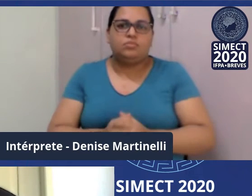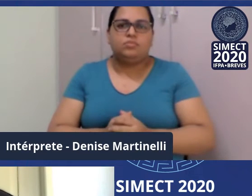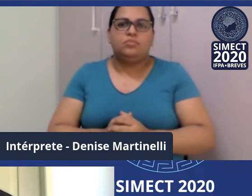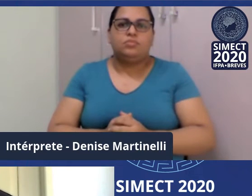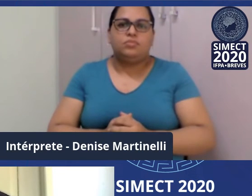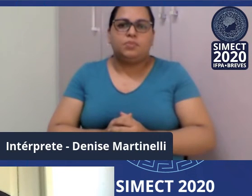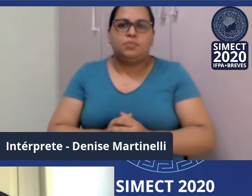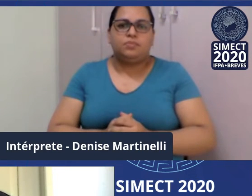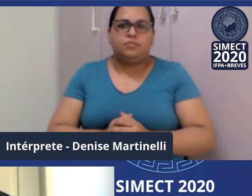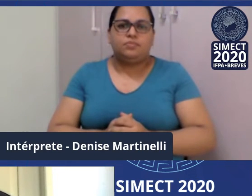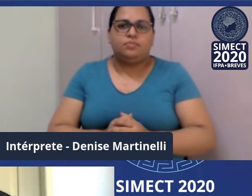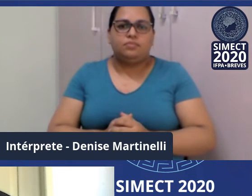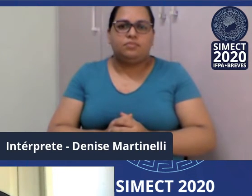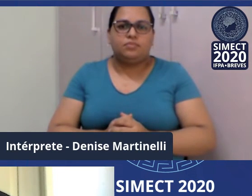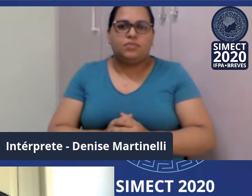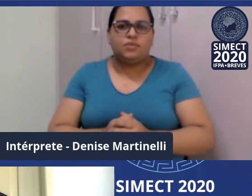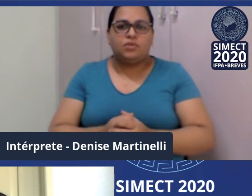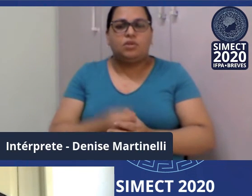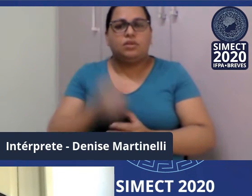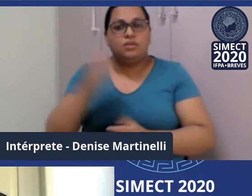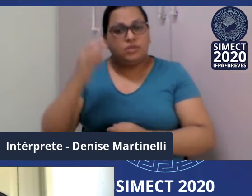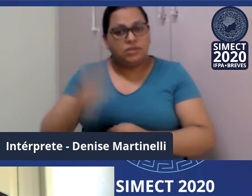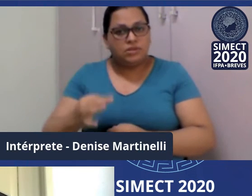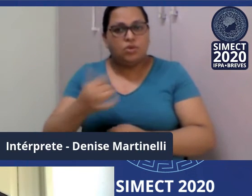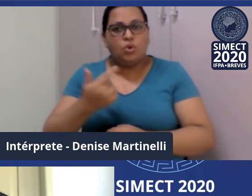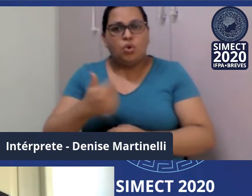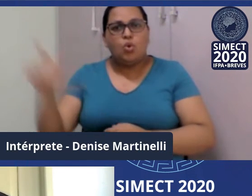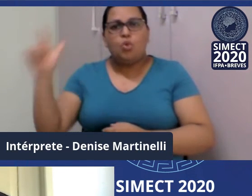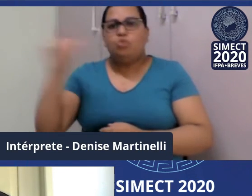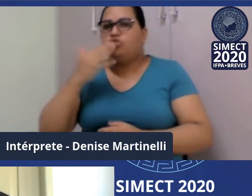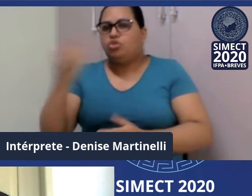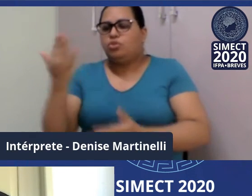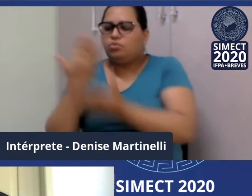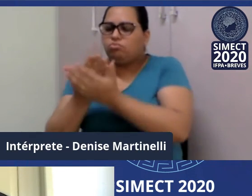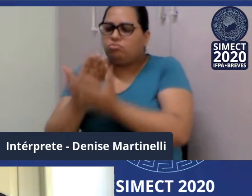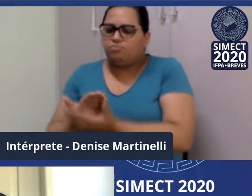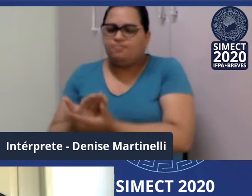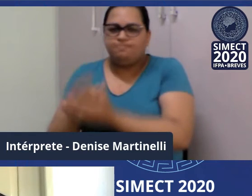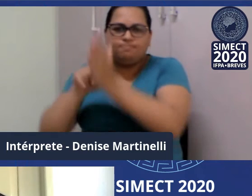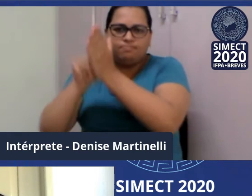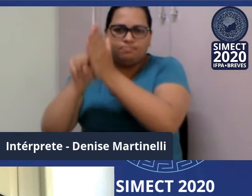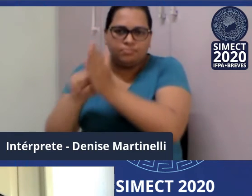certeza, juntamente com outros estudos, contribui bastante aí para